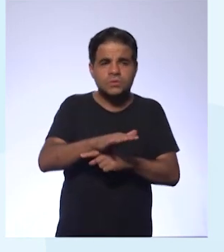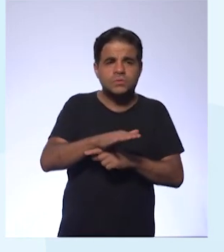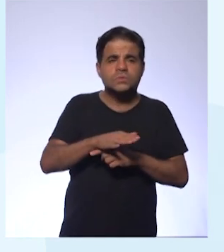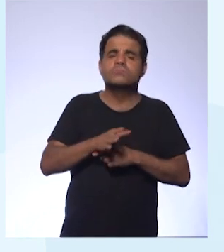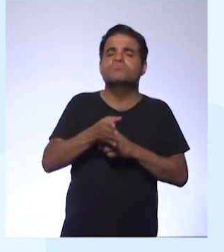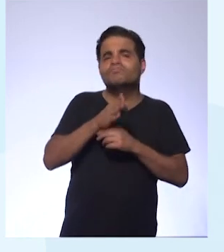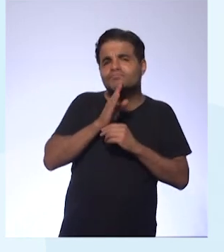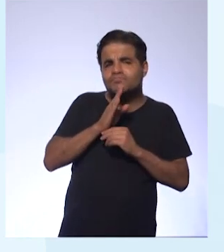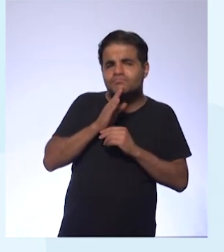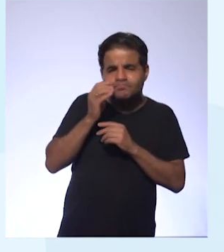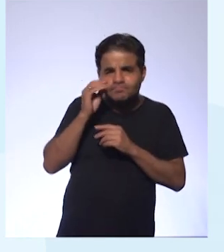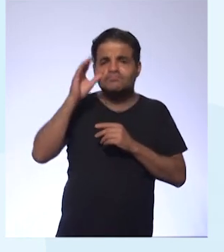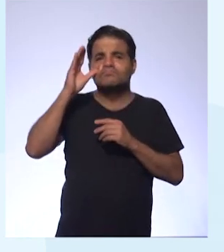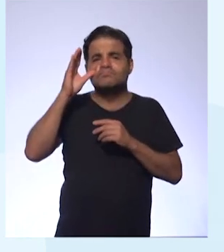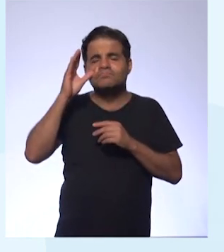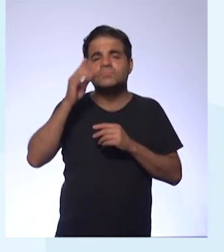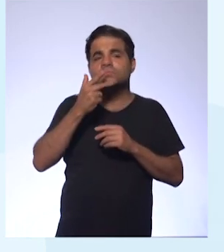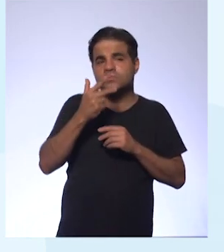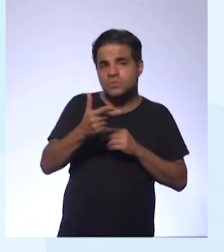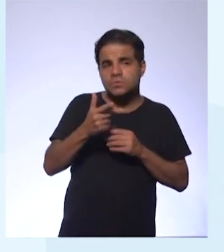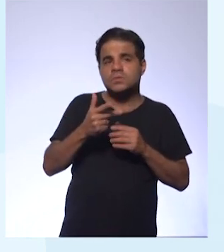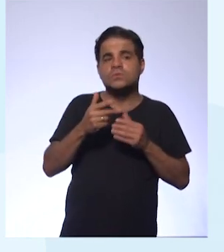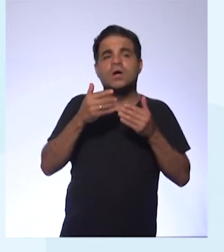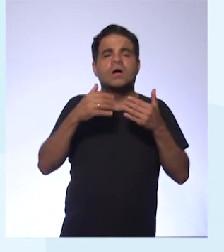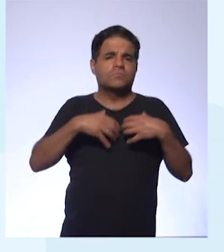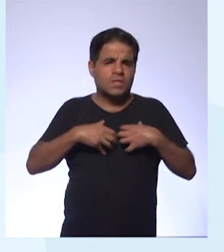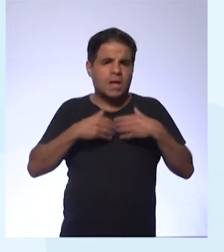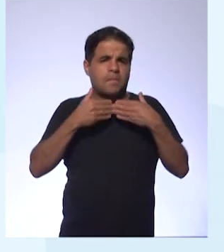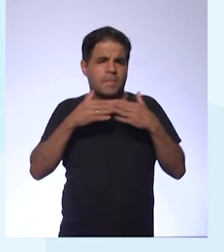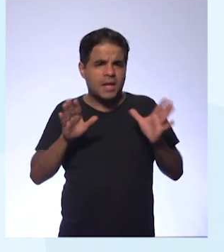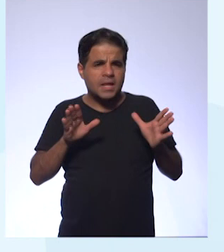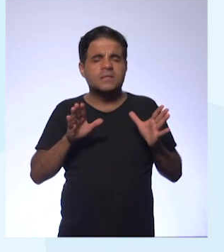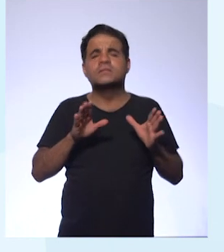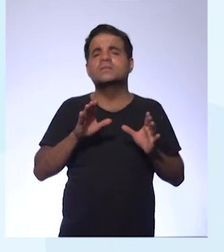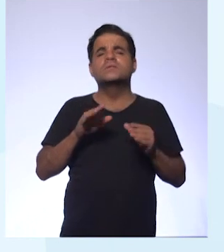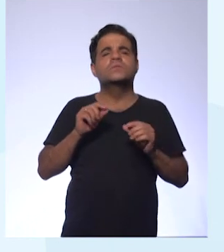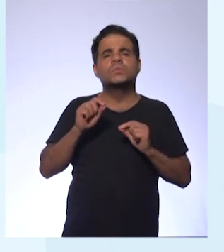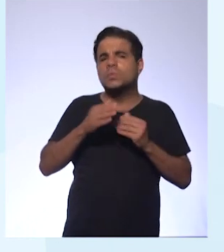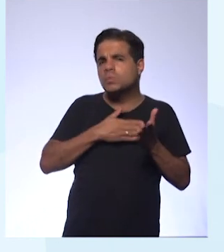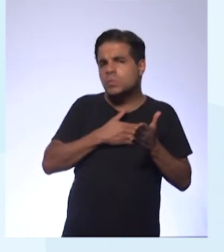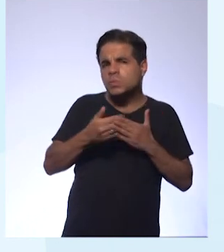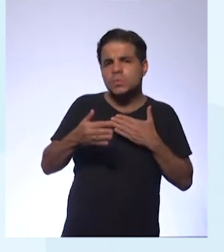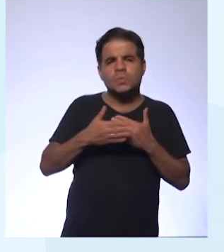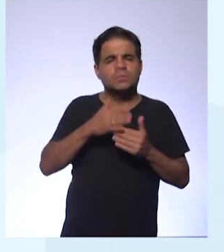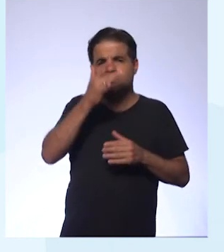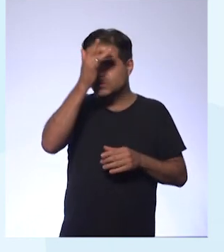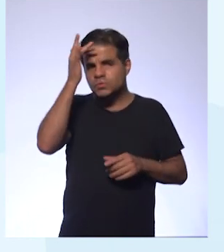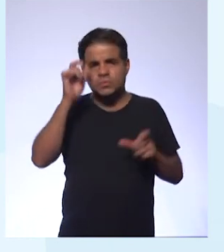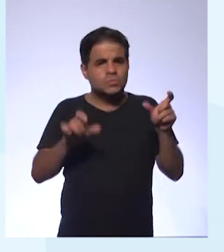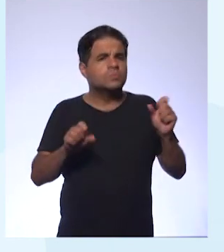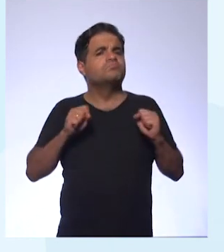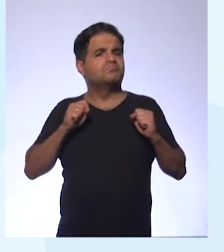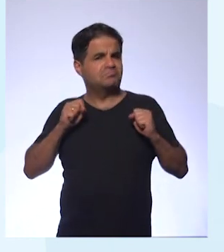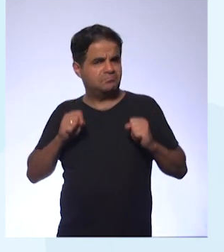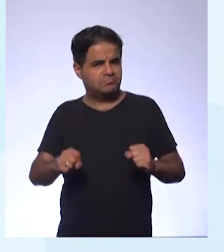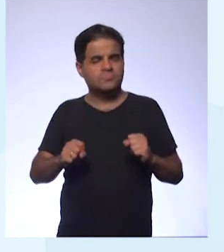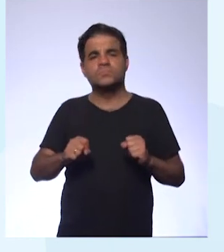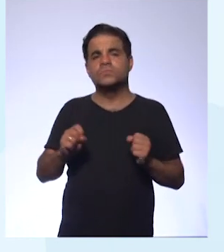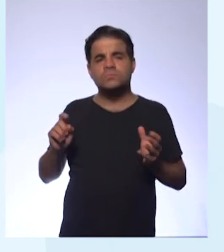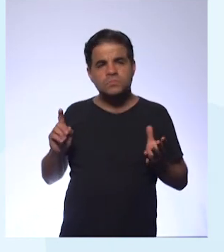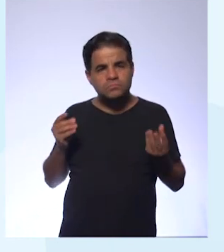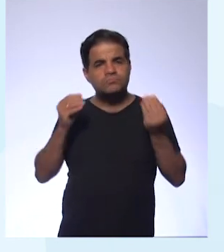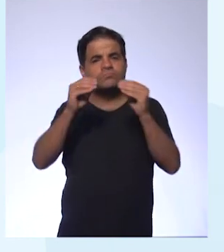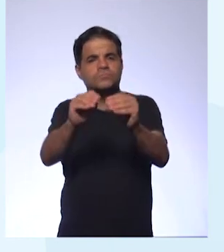para o conhecimento? Quando a gente fala de forma aberta e colaborativa, significa que qualquer pessoa pode inserir